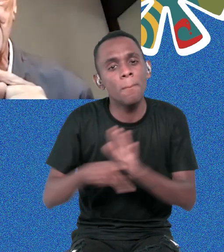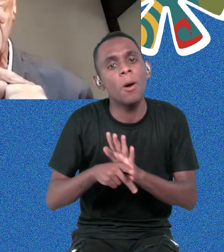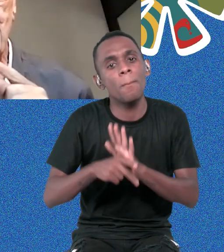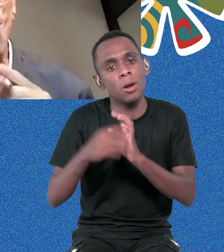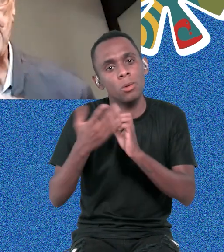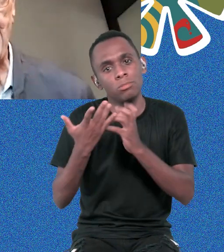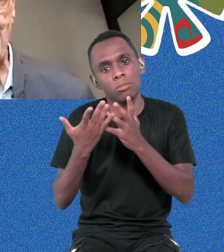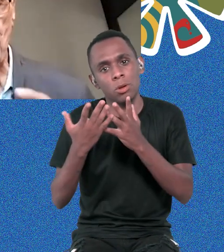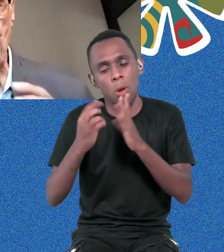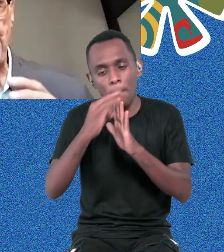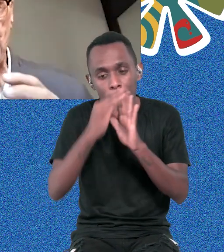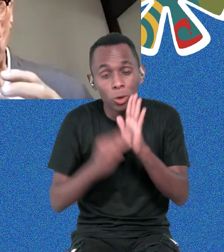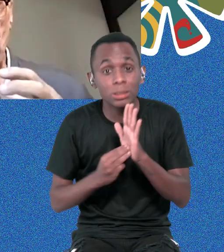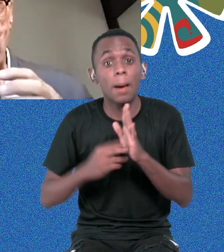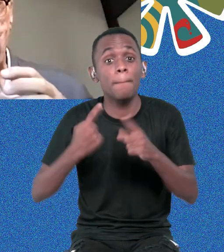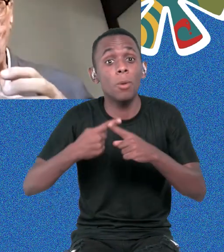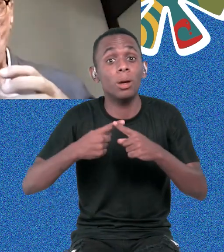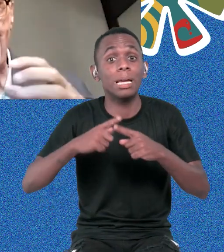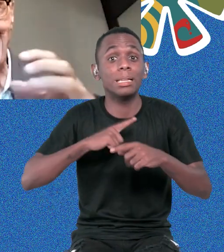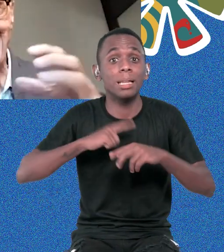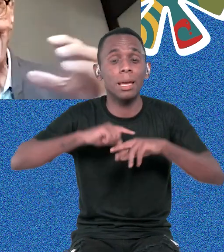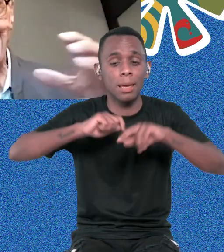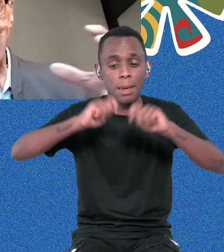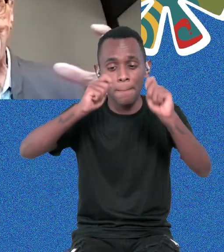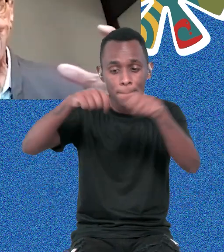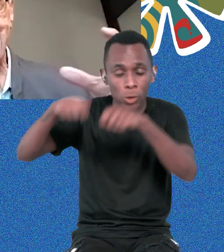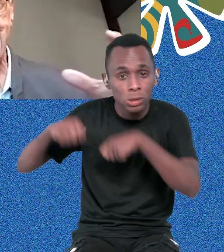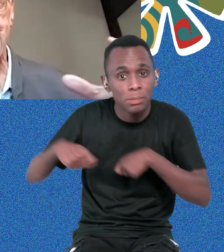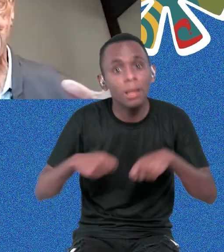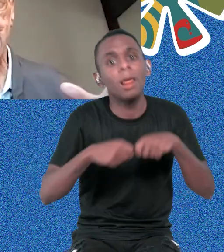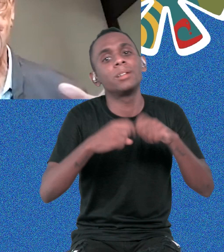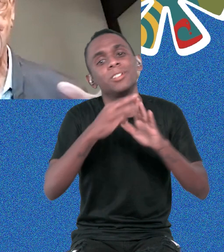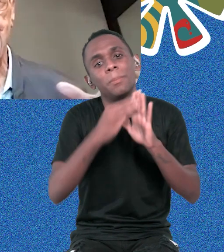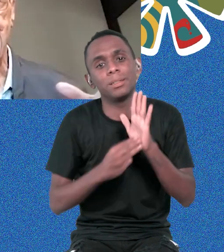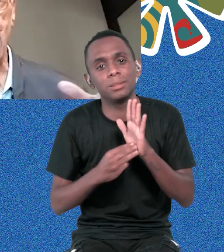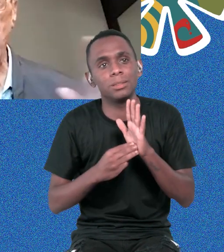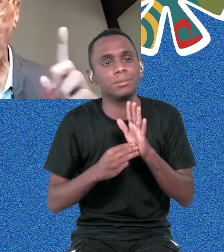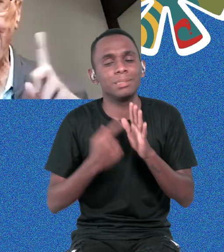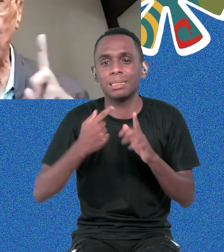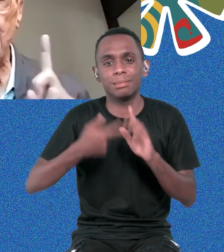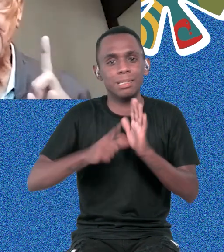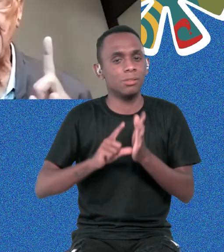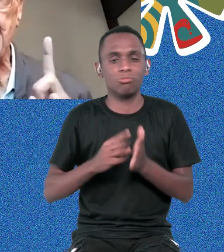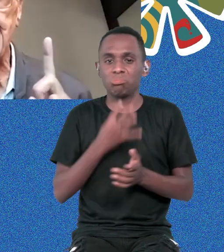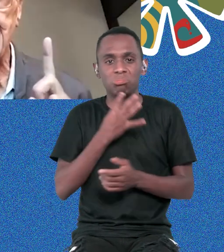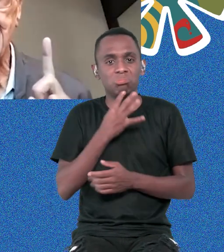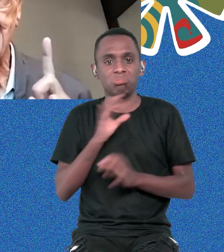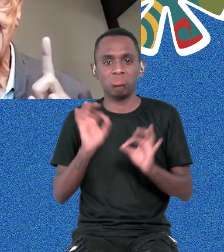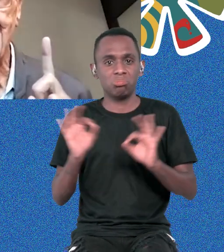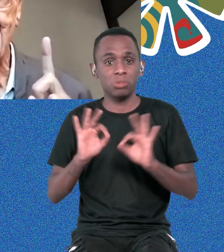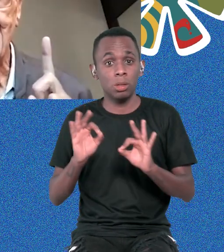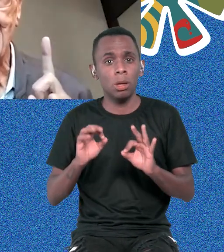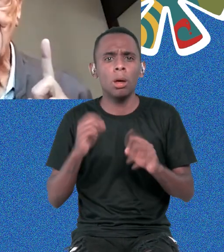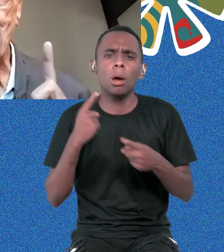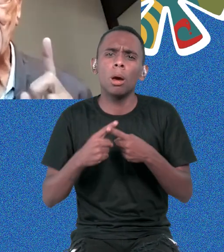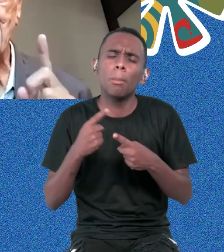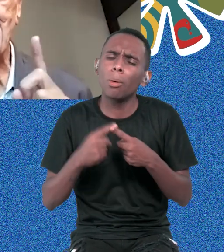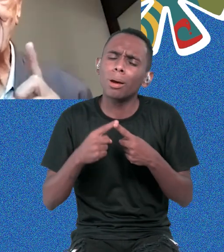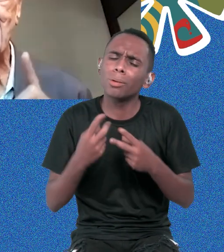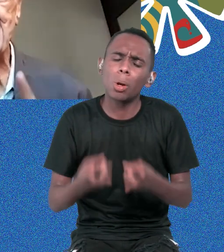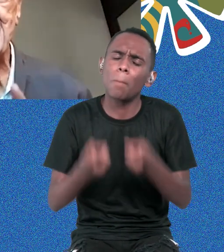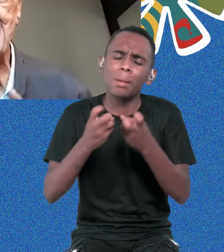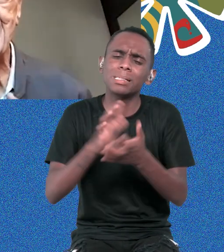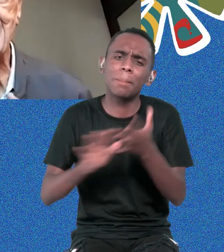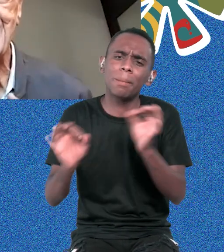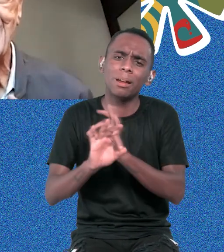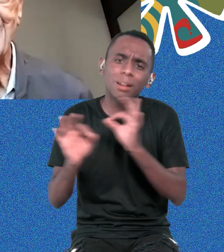matrizes, porque estamos num momento de uma pluralidade de matrizes. Que não eram reconhecidas. E porque não